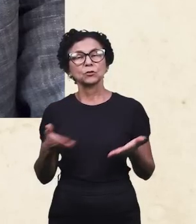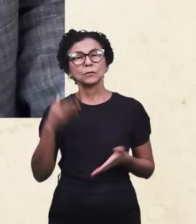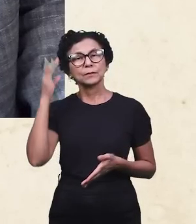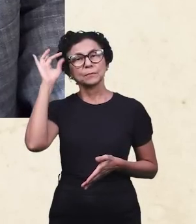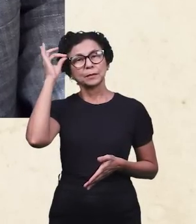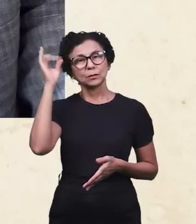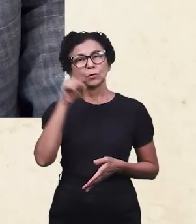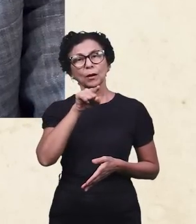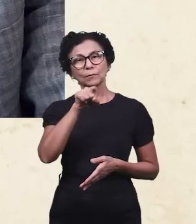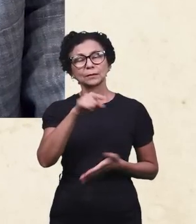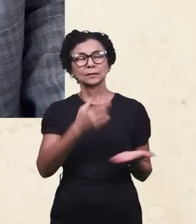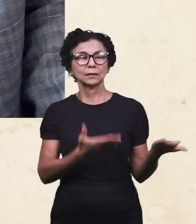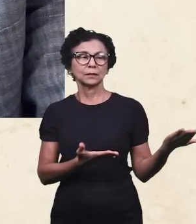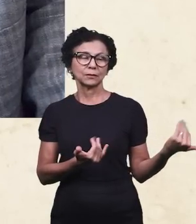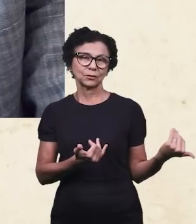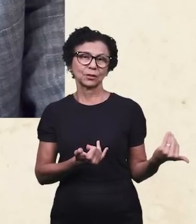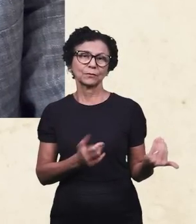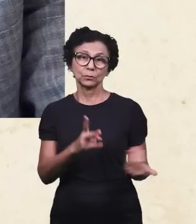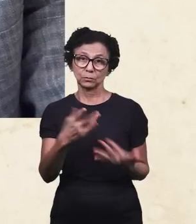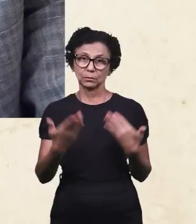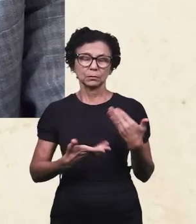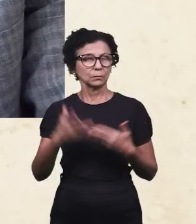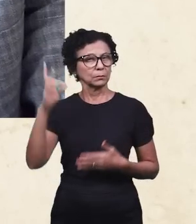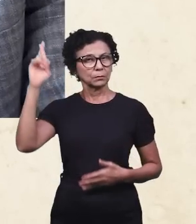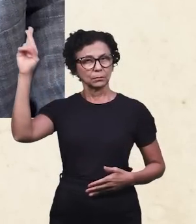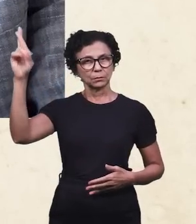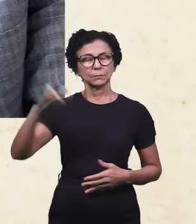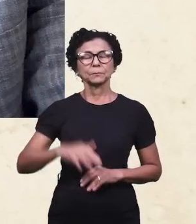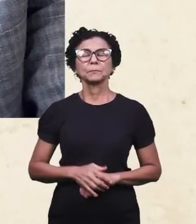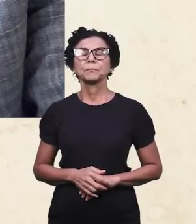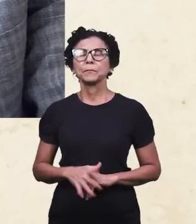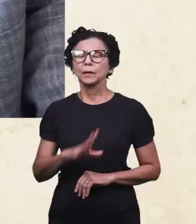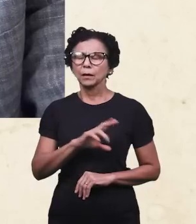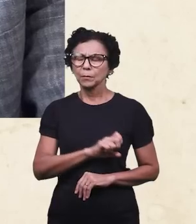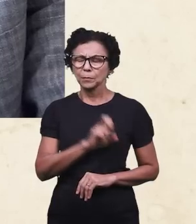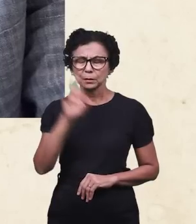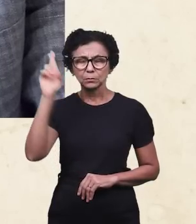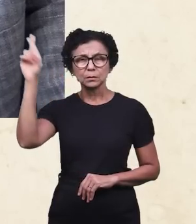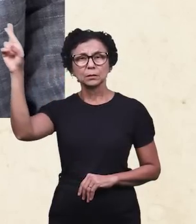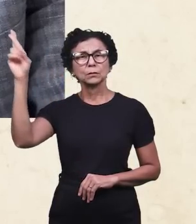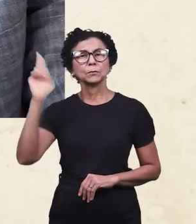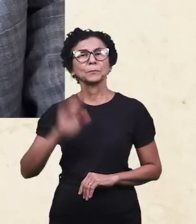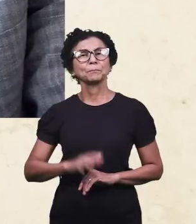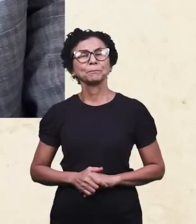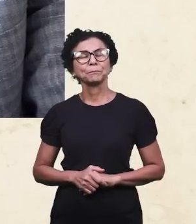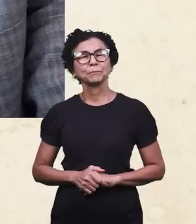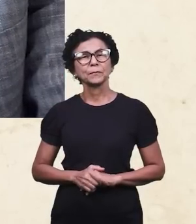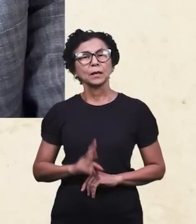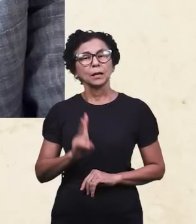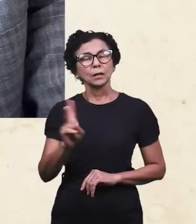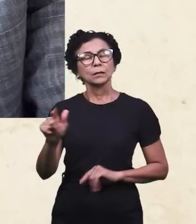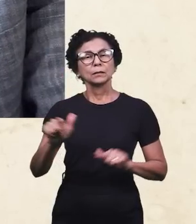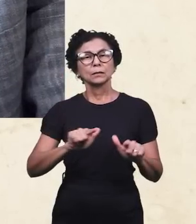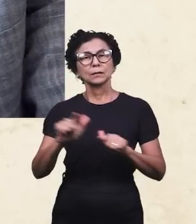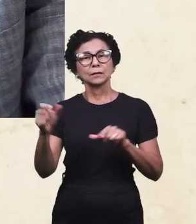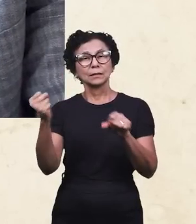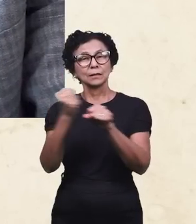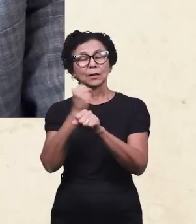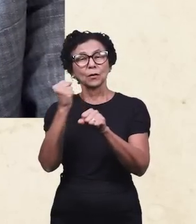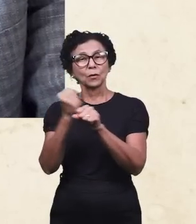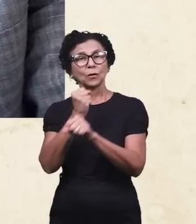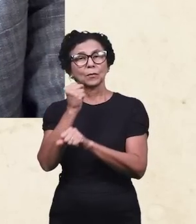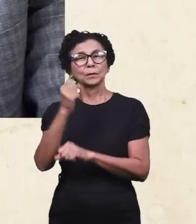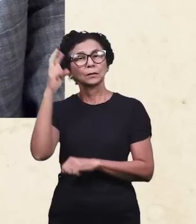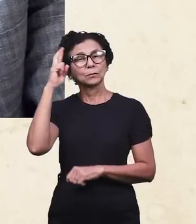nossos jovens. Continue servindo ao Senhor, continue amando ao Senhor, continue realizando a obra do